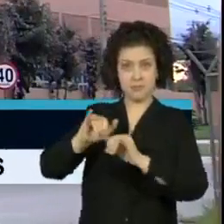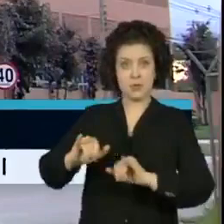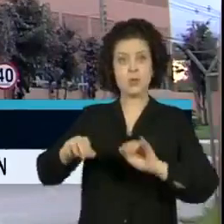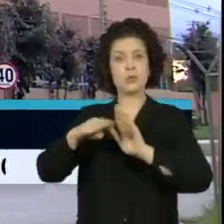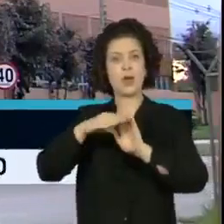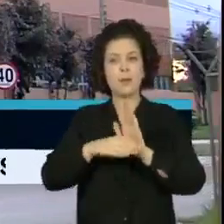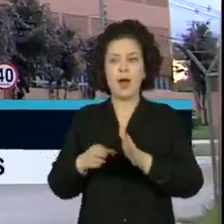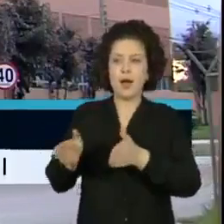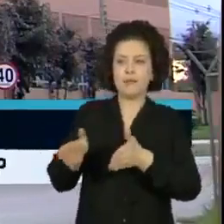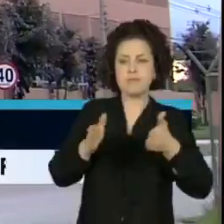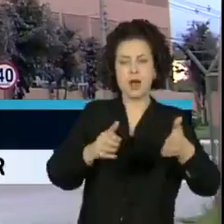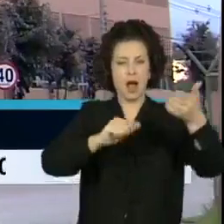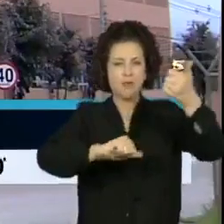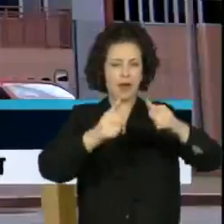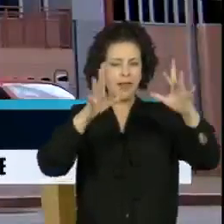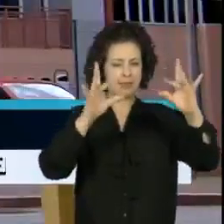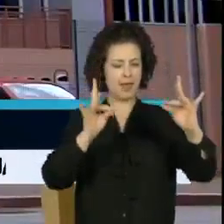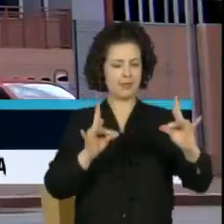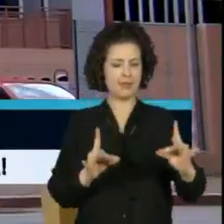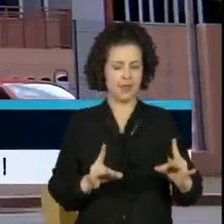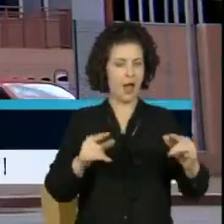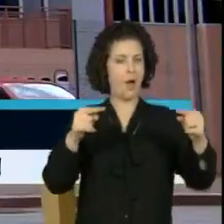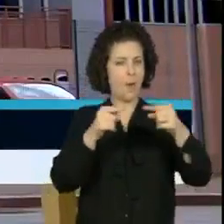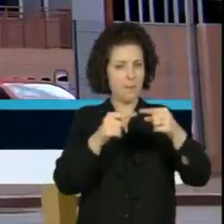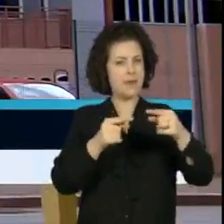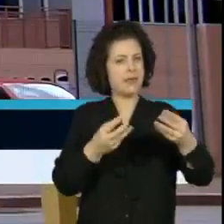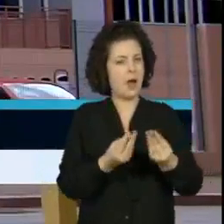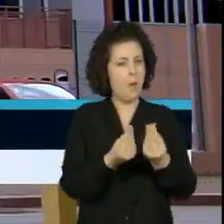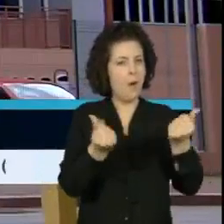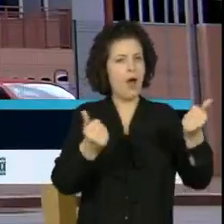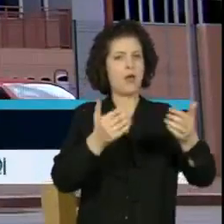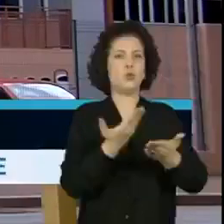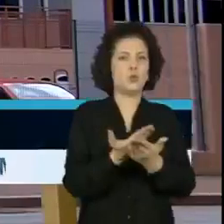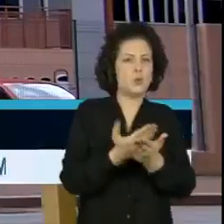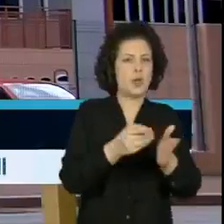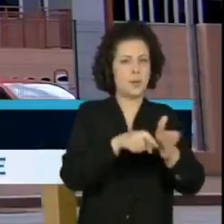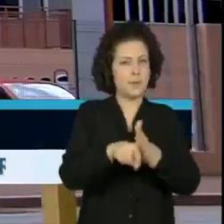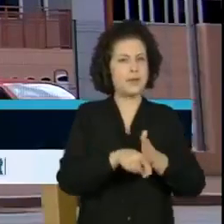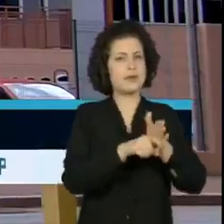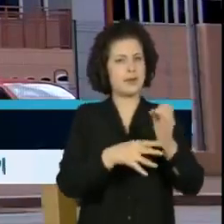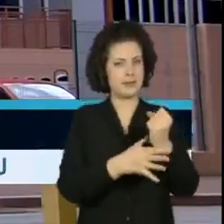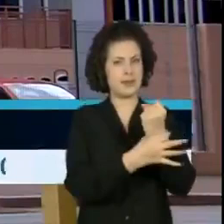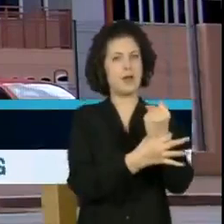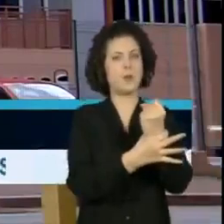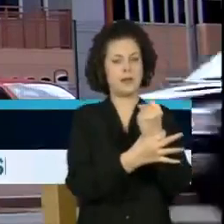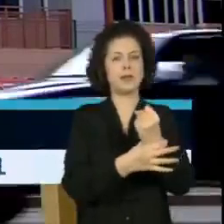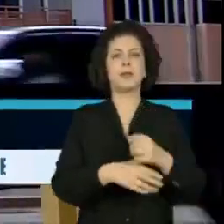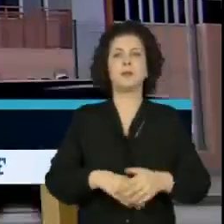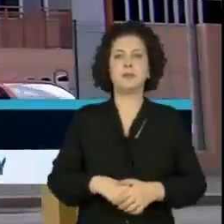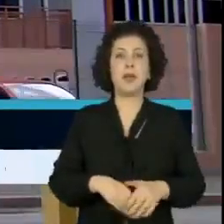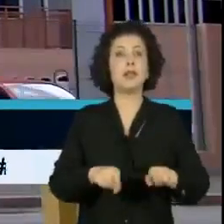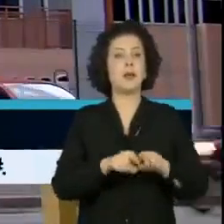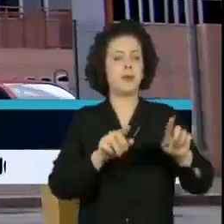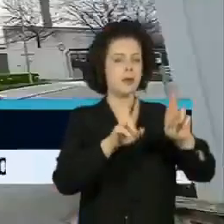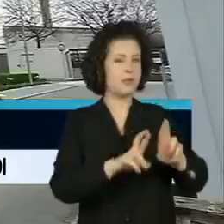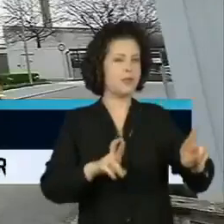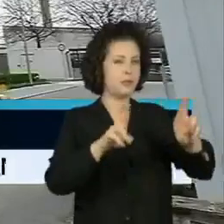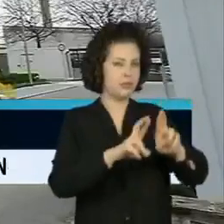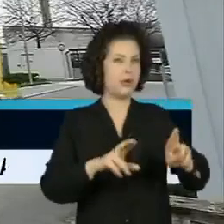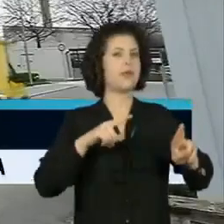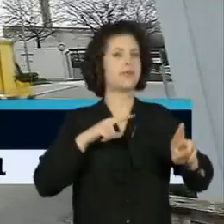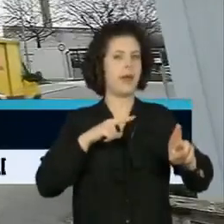nova etapa prevê uma avaliação completa com base em estudos de qualidade eficácia e segurança além de medidas e